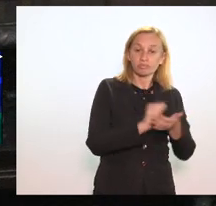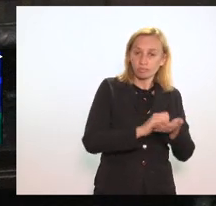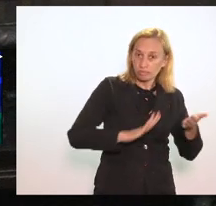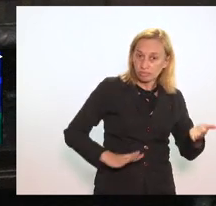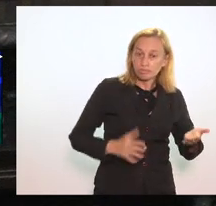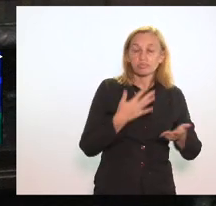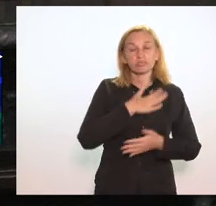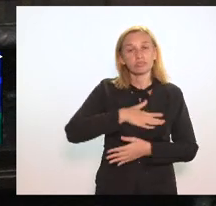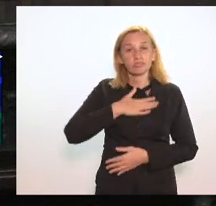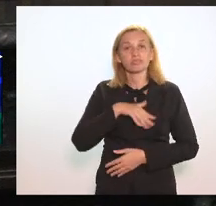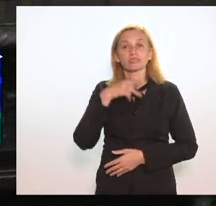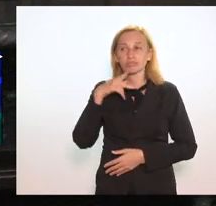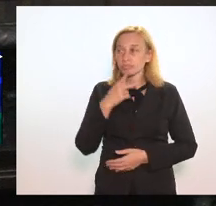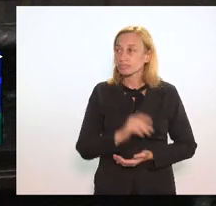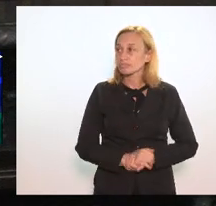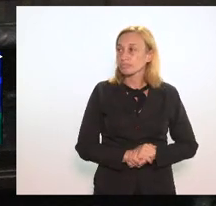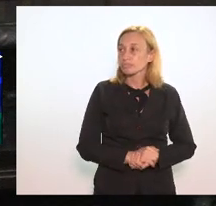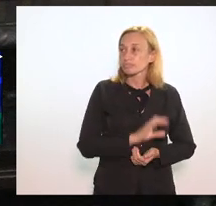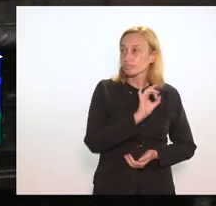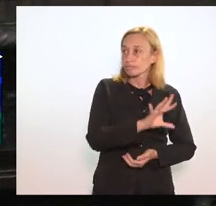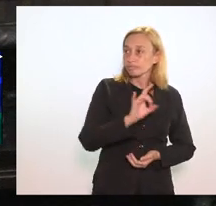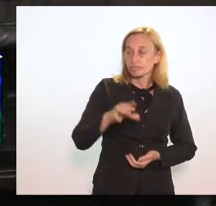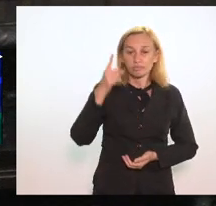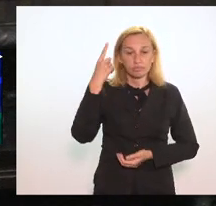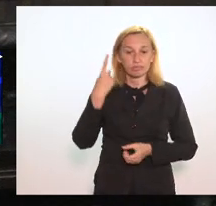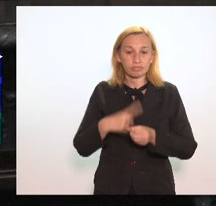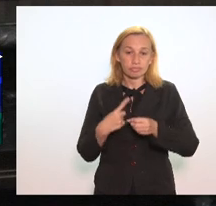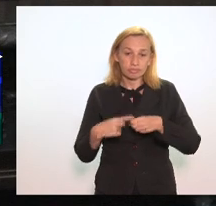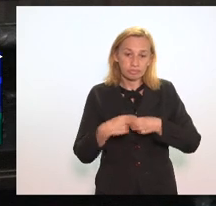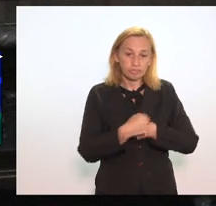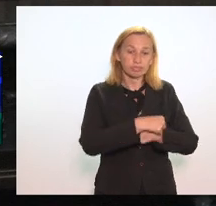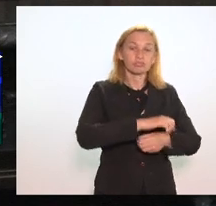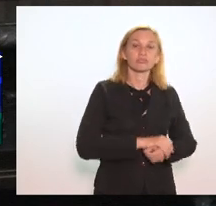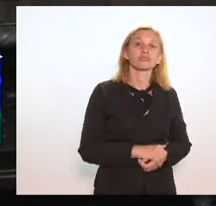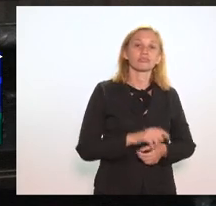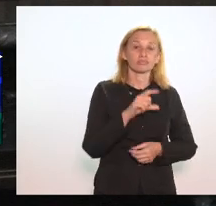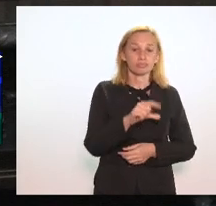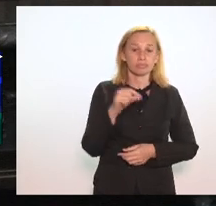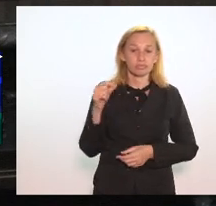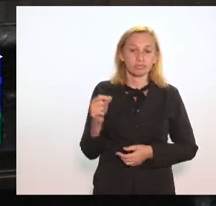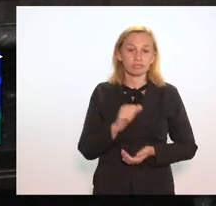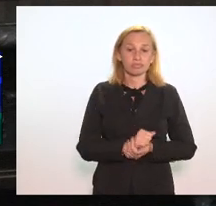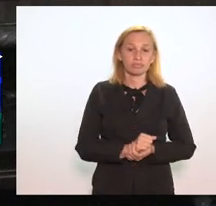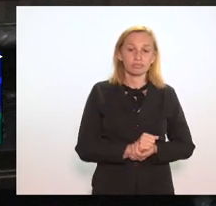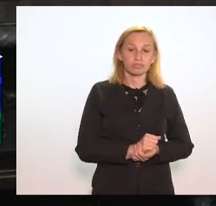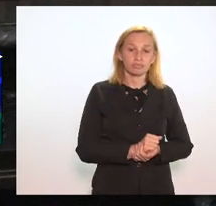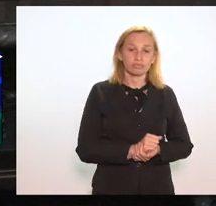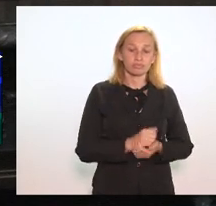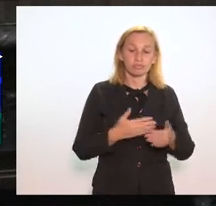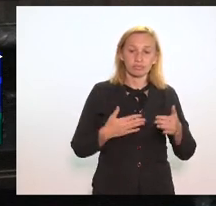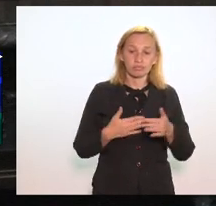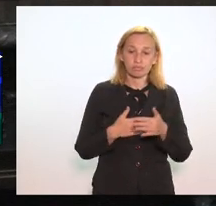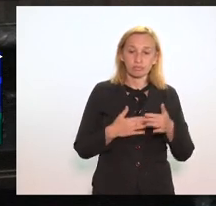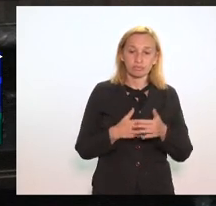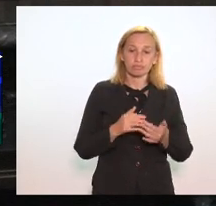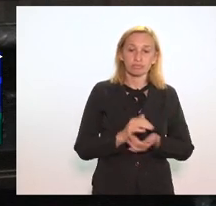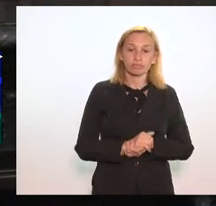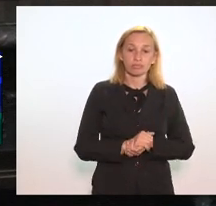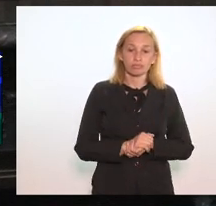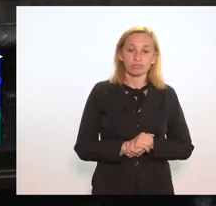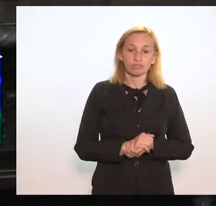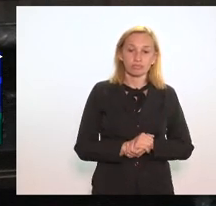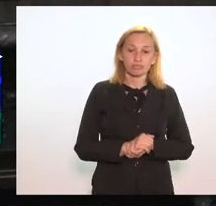dia gostaria de dizer que cabe ao município suplementar EA conta decisão as medidas que forem necessárias para